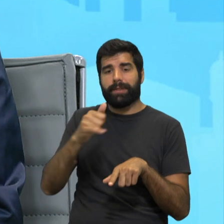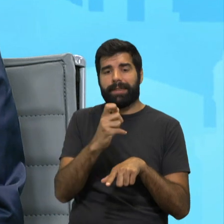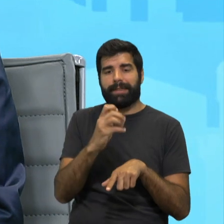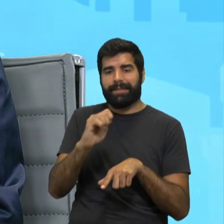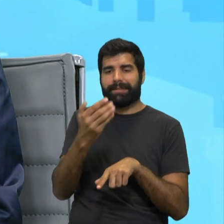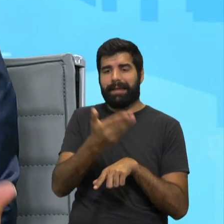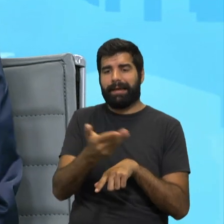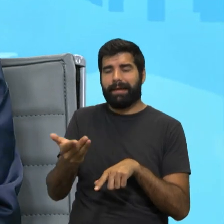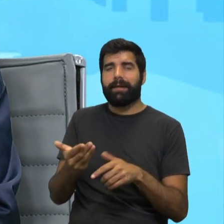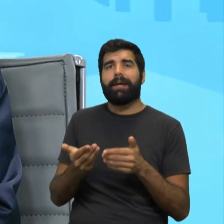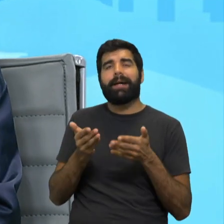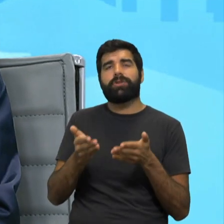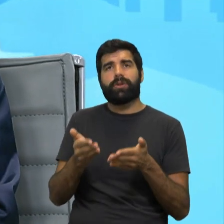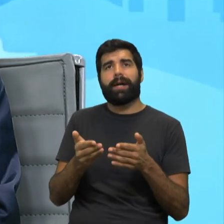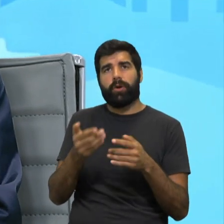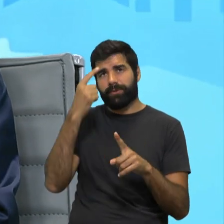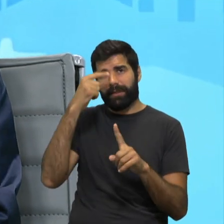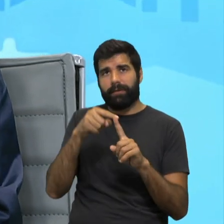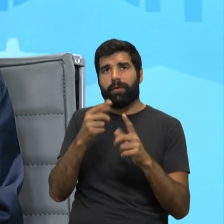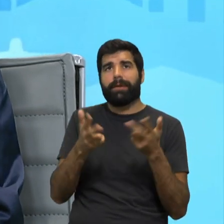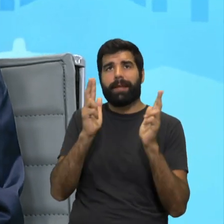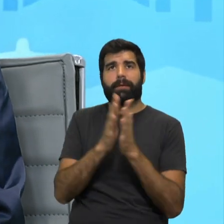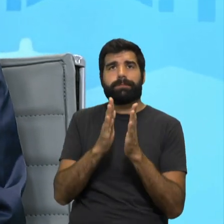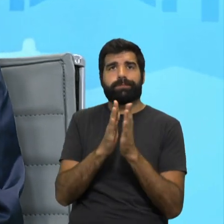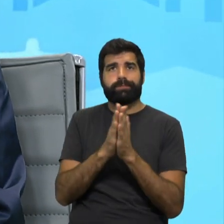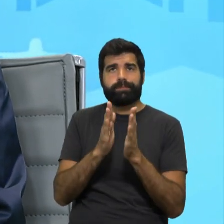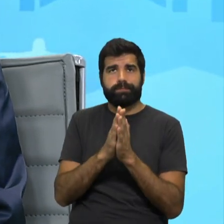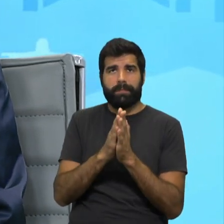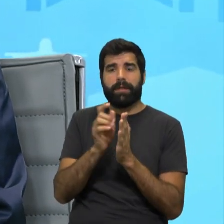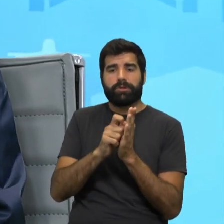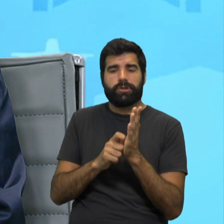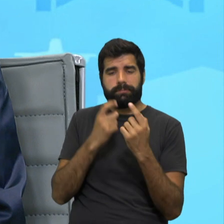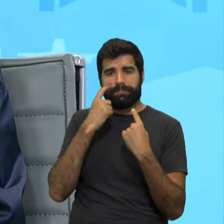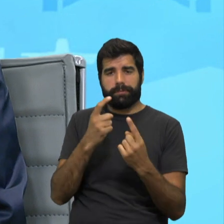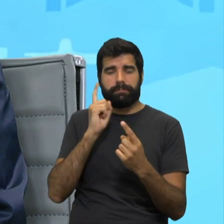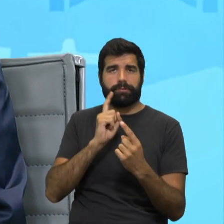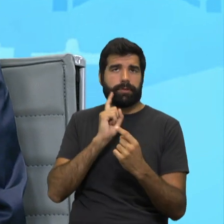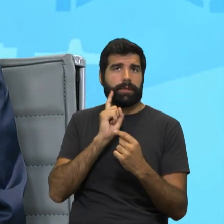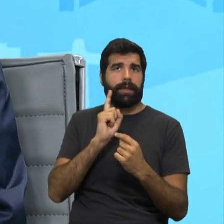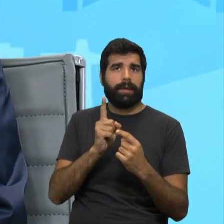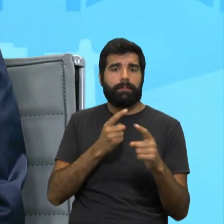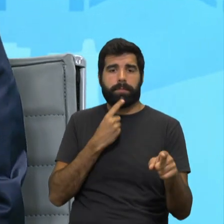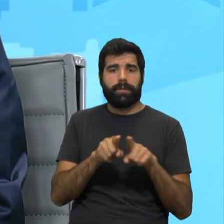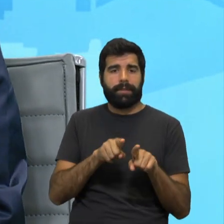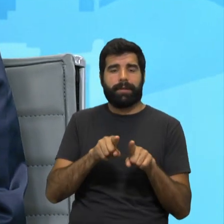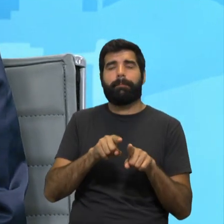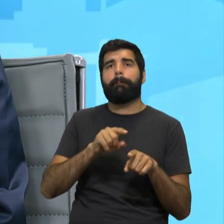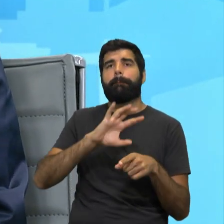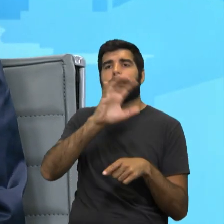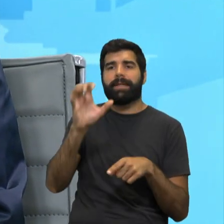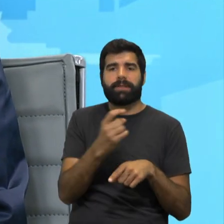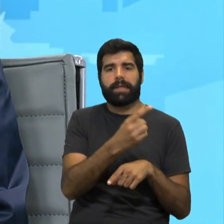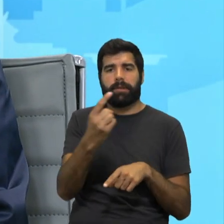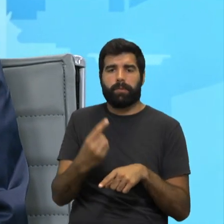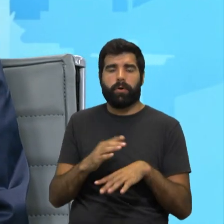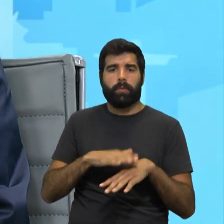com este objetivo de colocar esta questão da liberdade religiosa também na agenda pública, na agenda política de cada um dos países, porque só desta forma é que